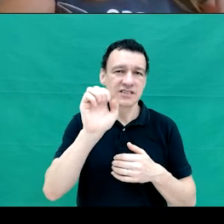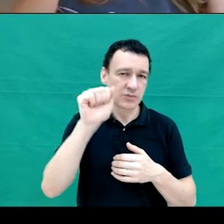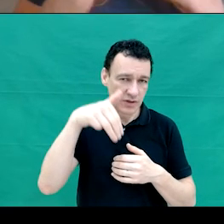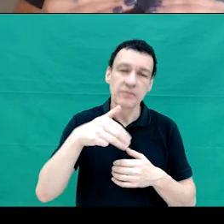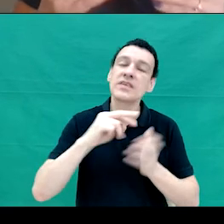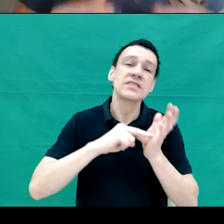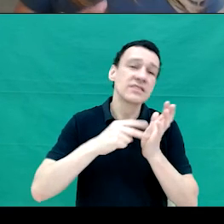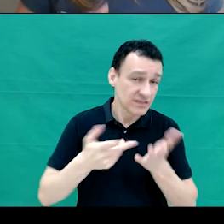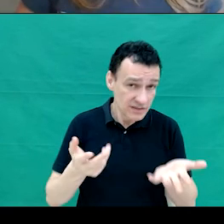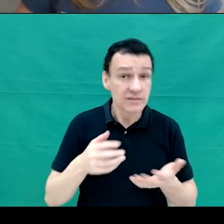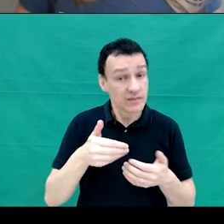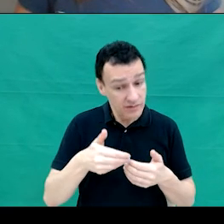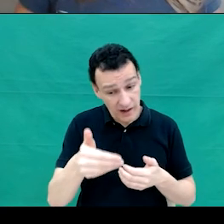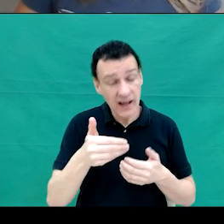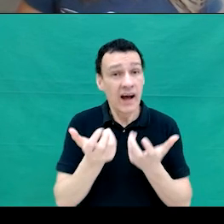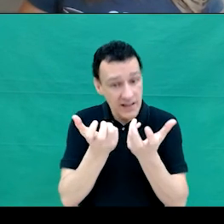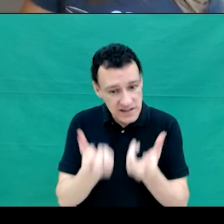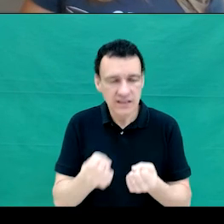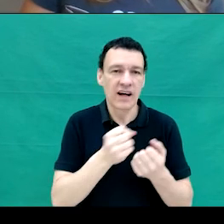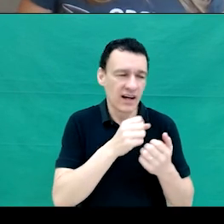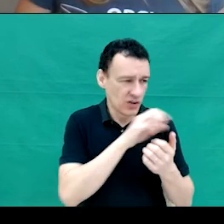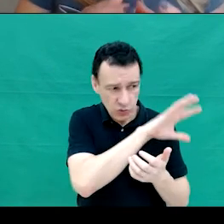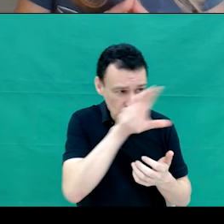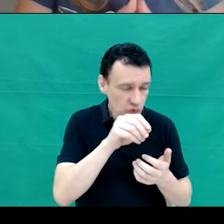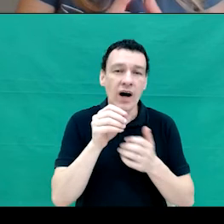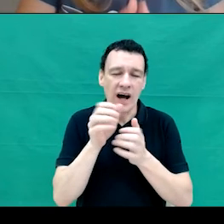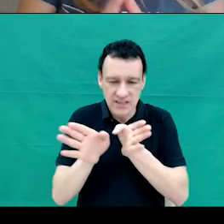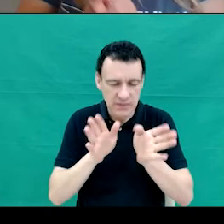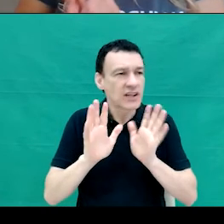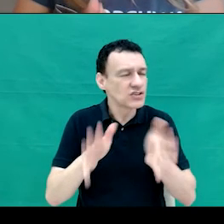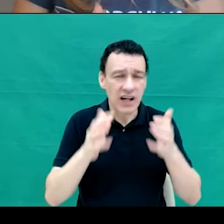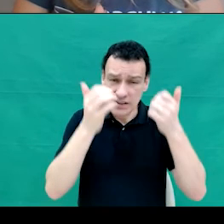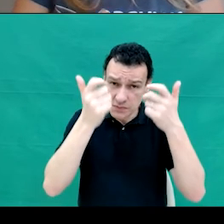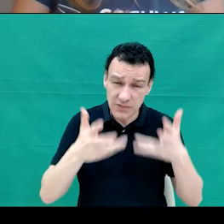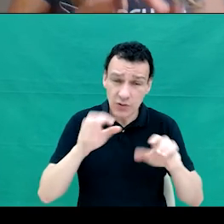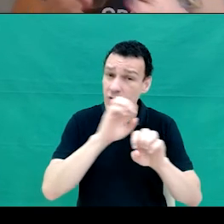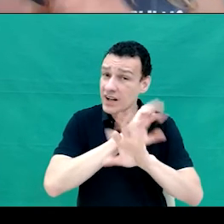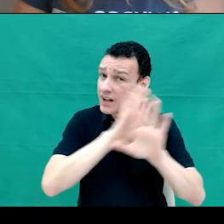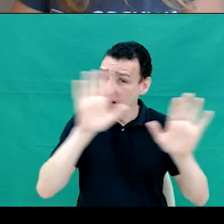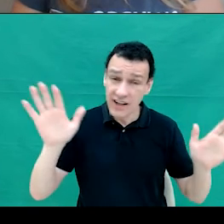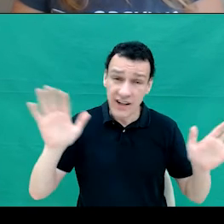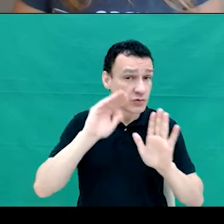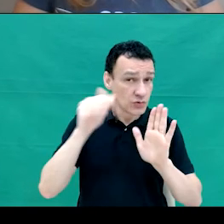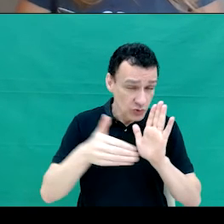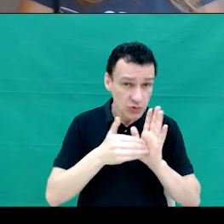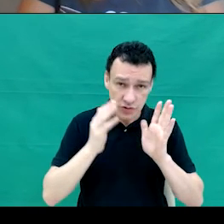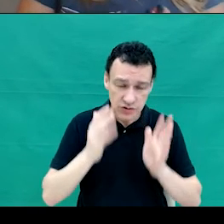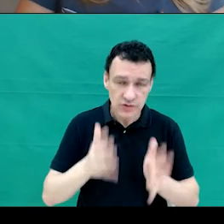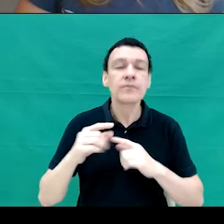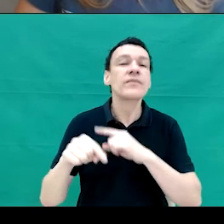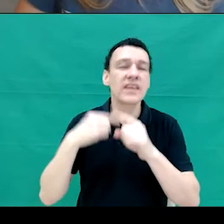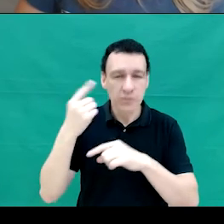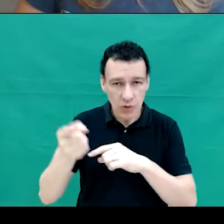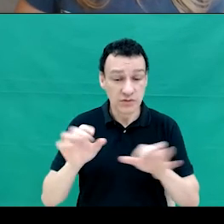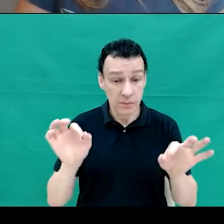acessibilidade, que vão estar bem descritos nessa história. Ele vai depois para o time de QA, né? Vão fazer os